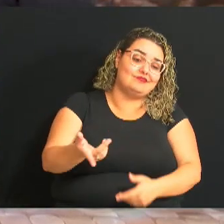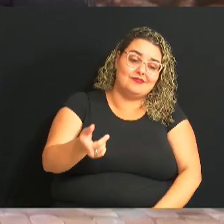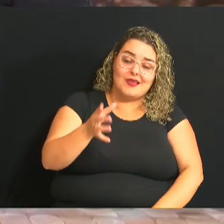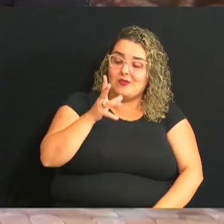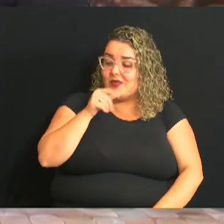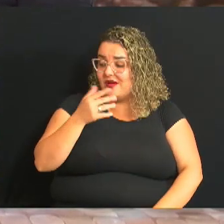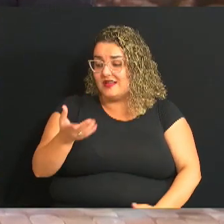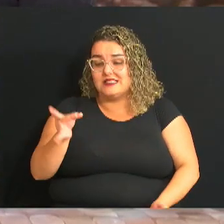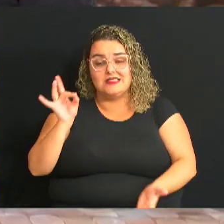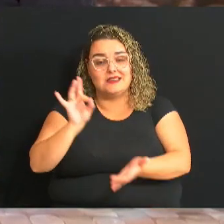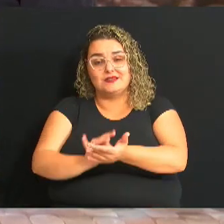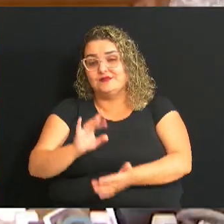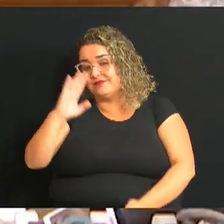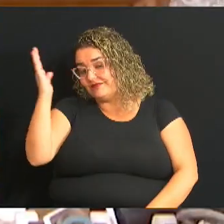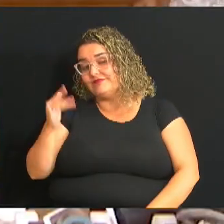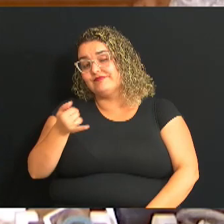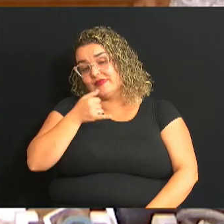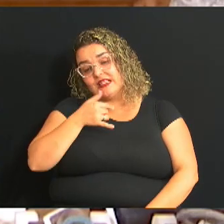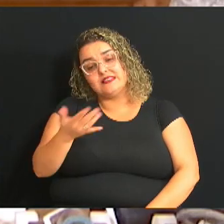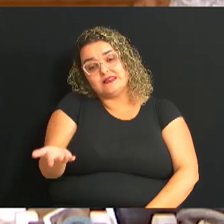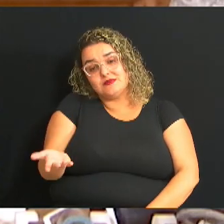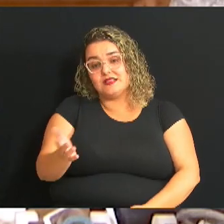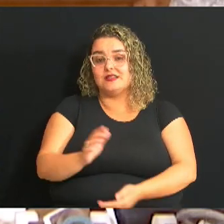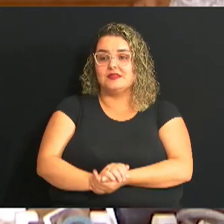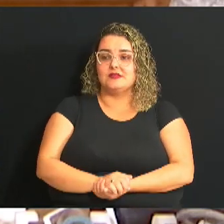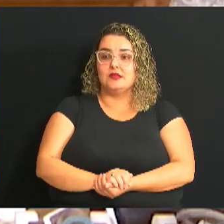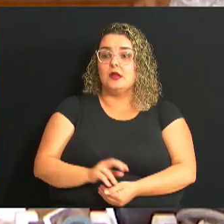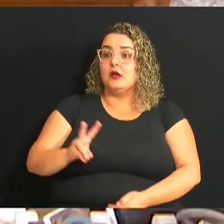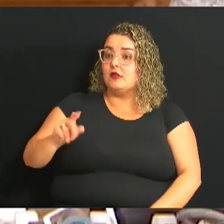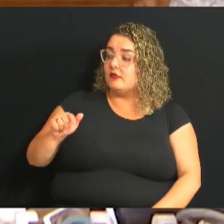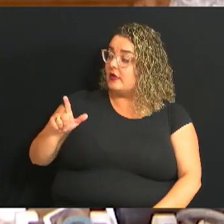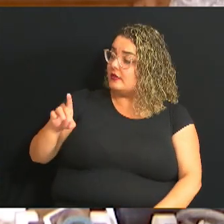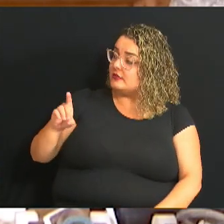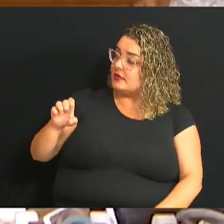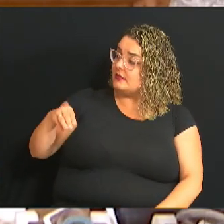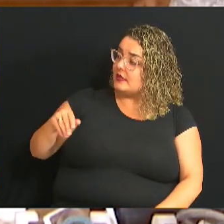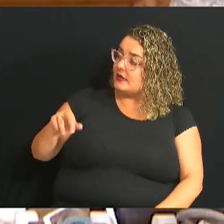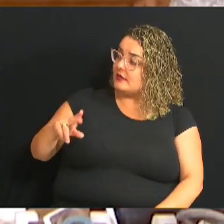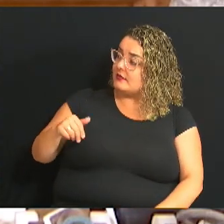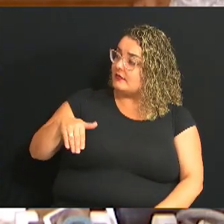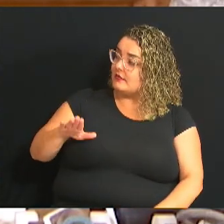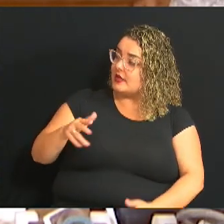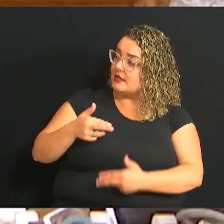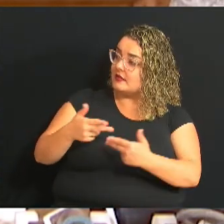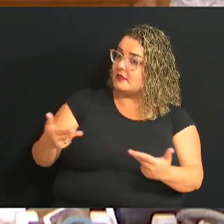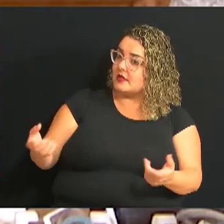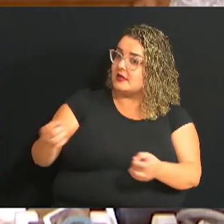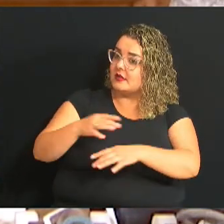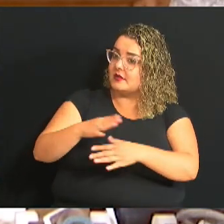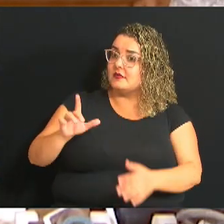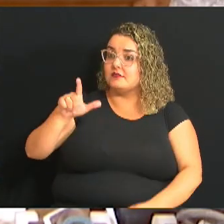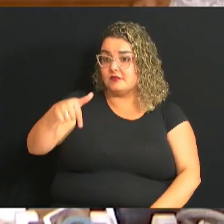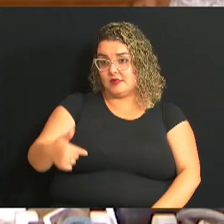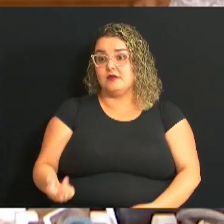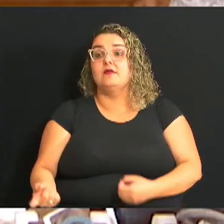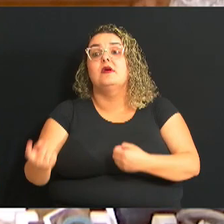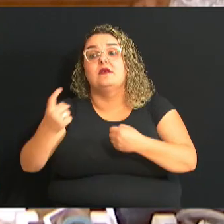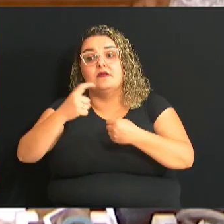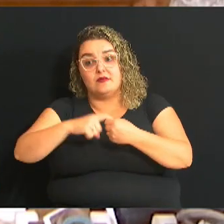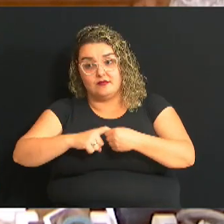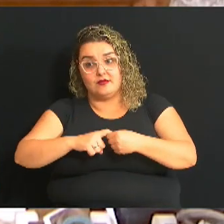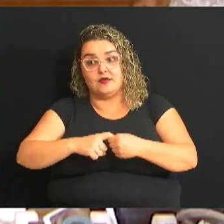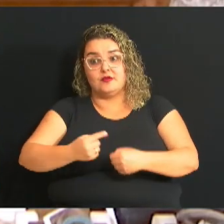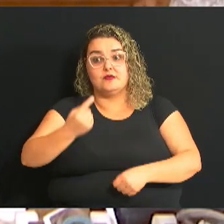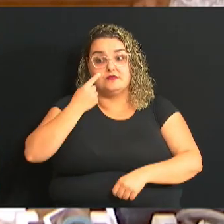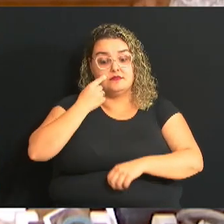realidade brasileira, infelizmente, né? Bom, Valdemar, mais alguma coisa para a gente encerrar a nossa parte? Depois a gente vai voltar aqui no quadro de